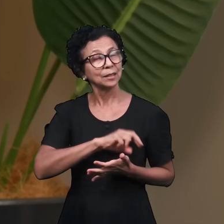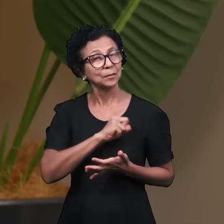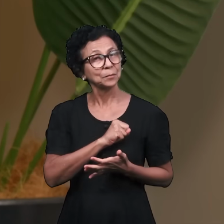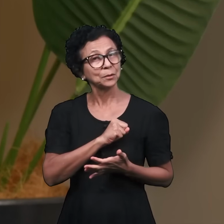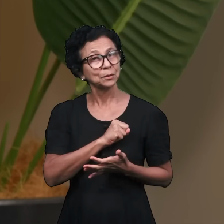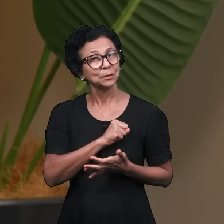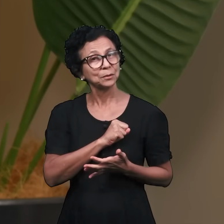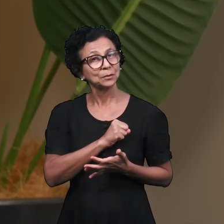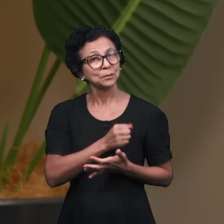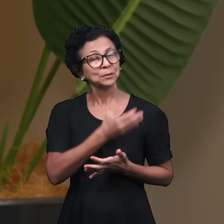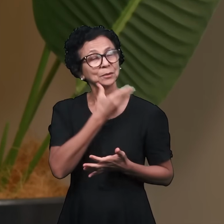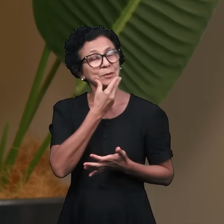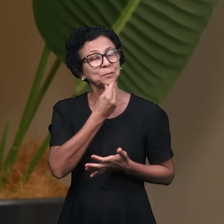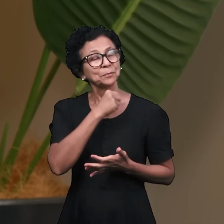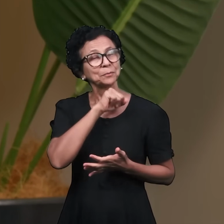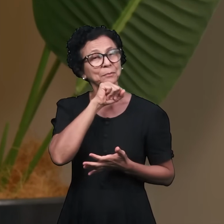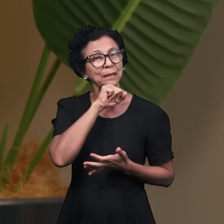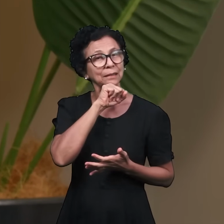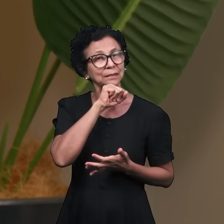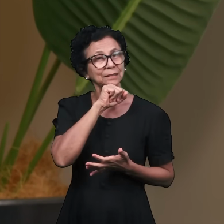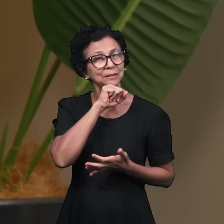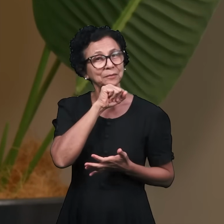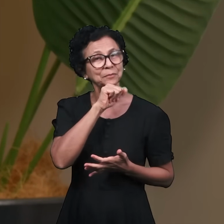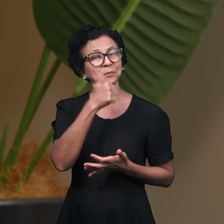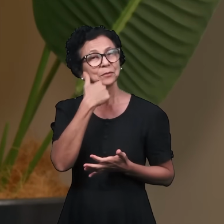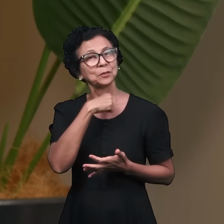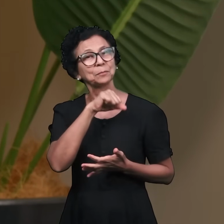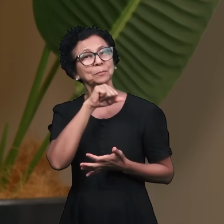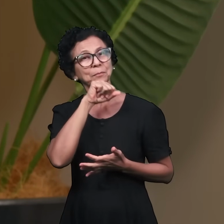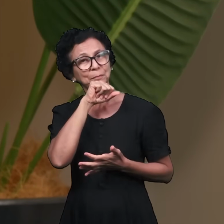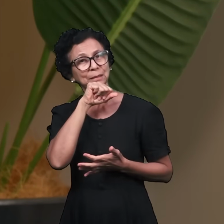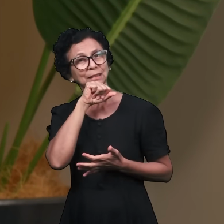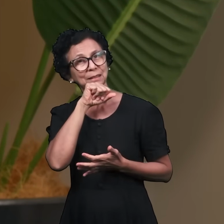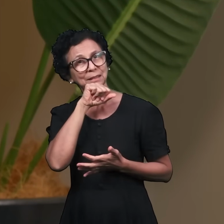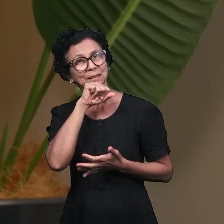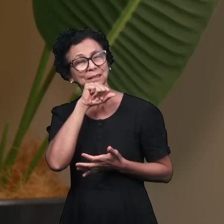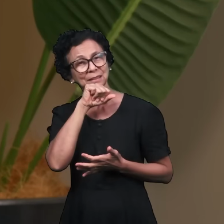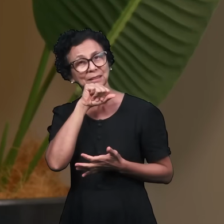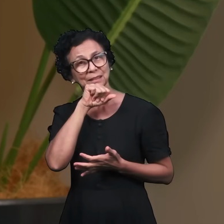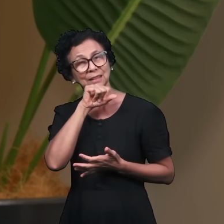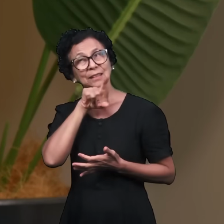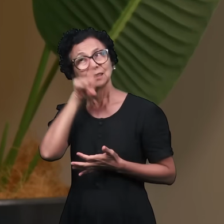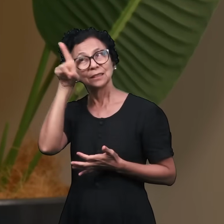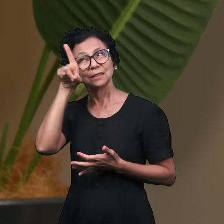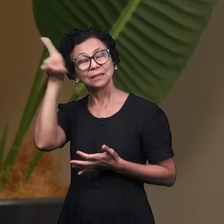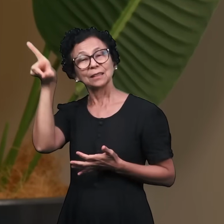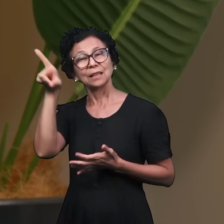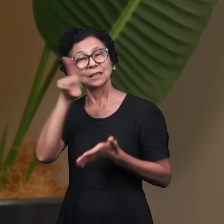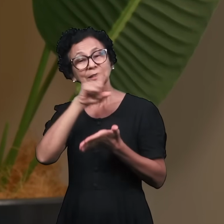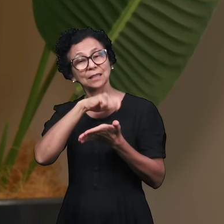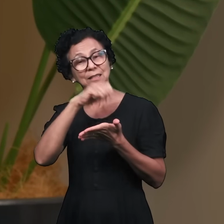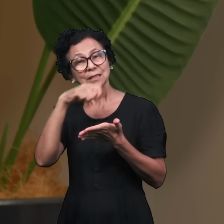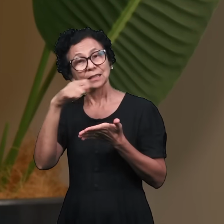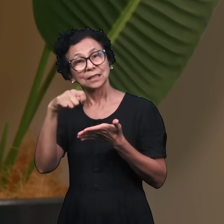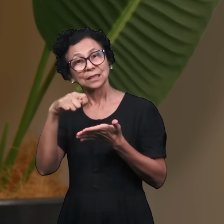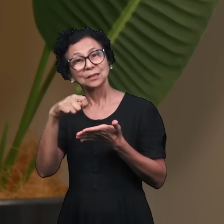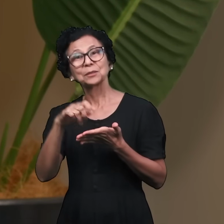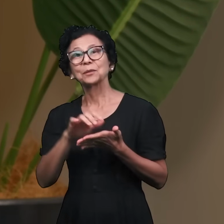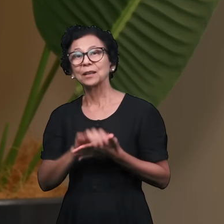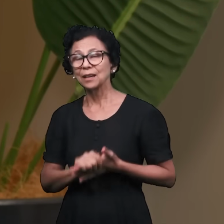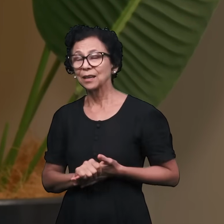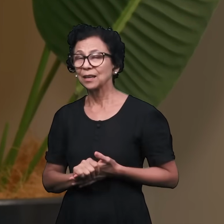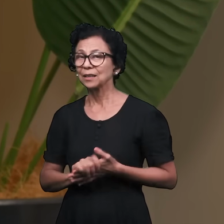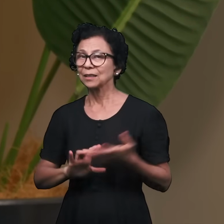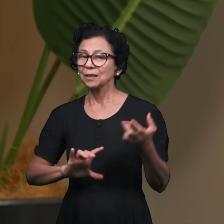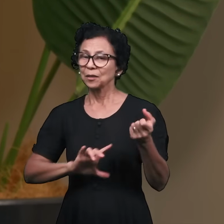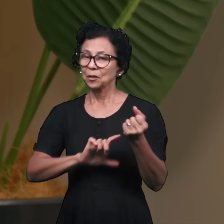Pai, essa instrução vai falar porque estará viva na eternidade. Então, há um